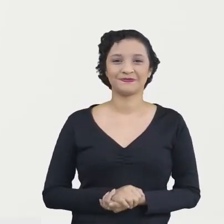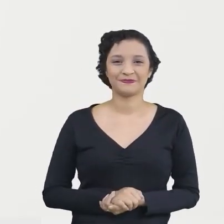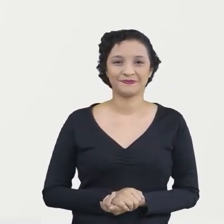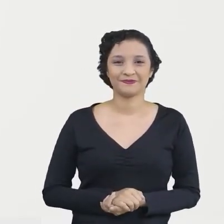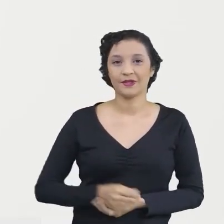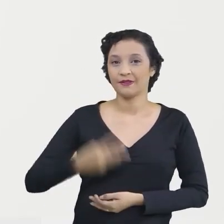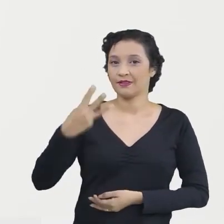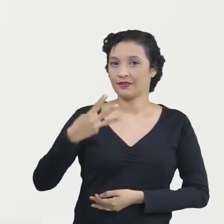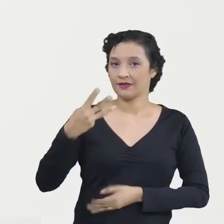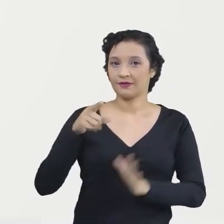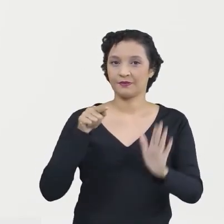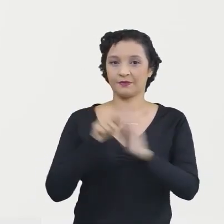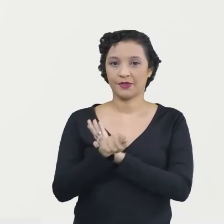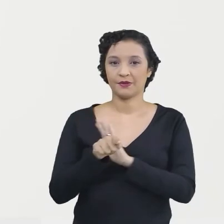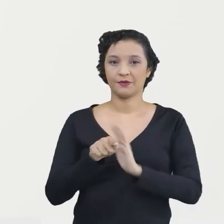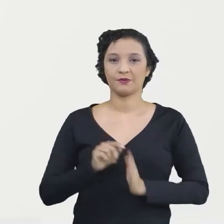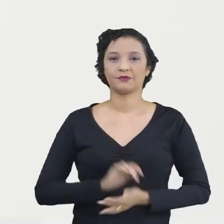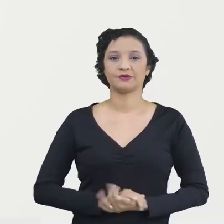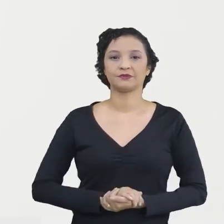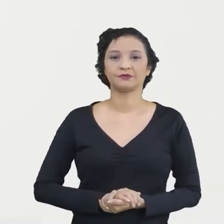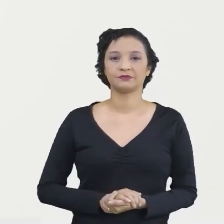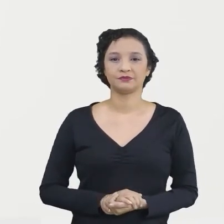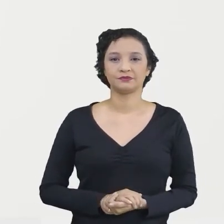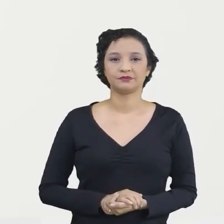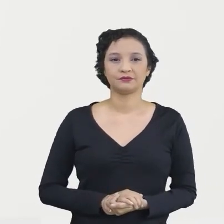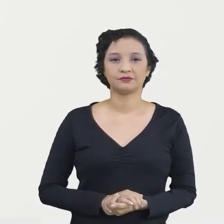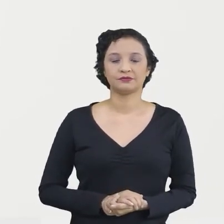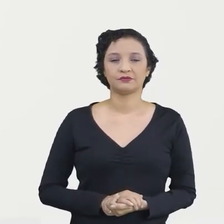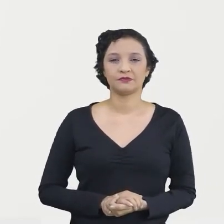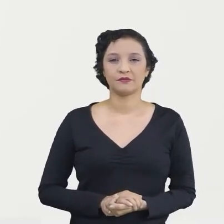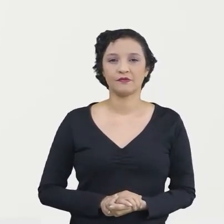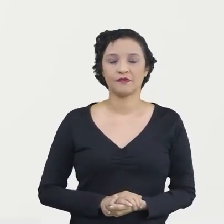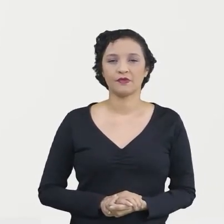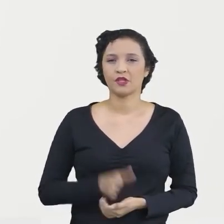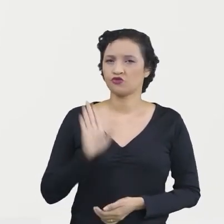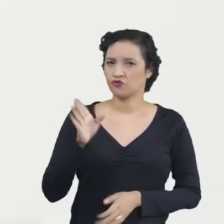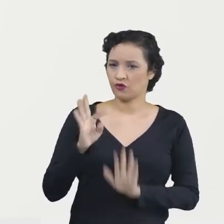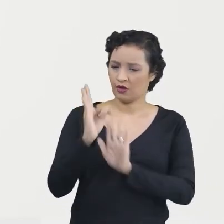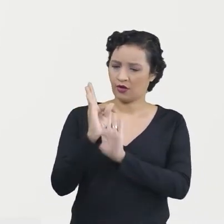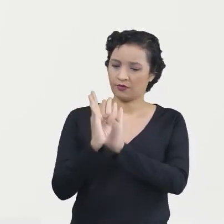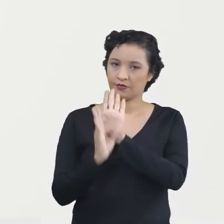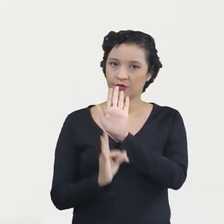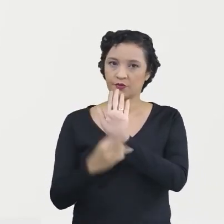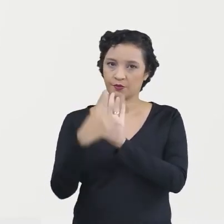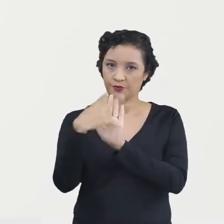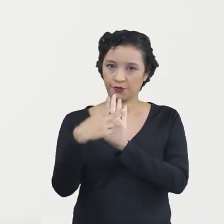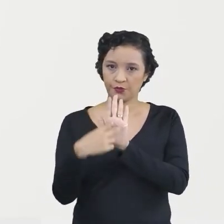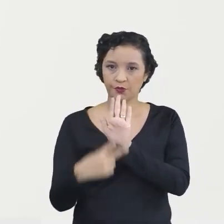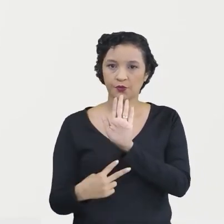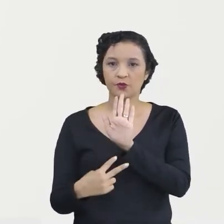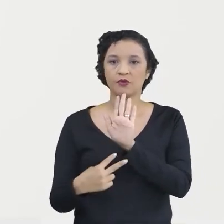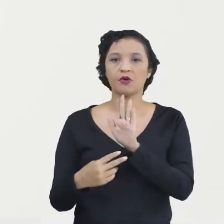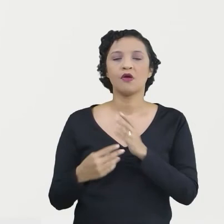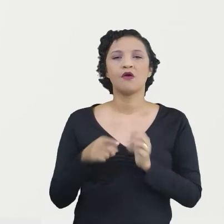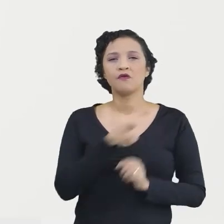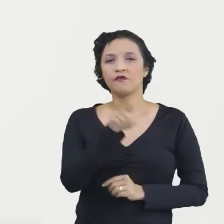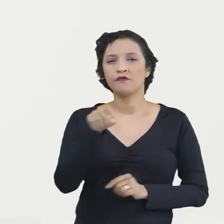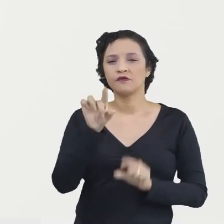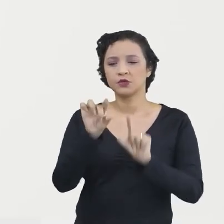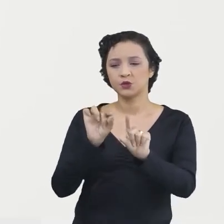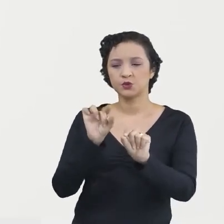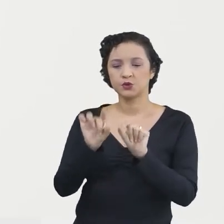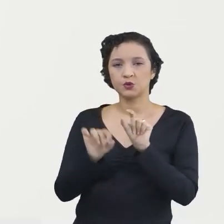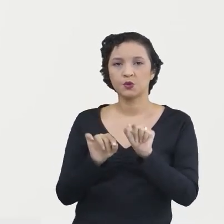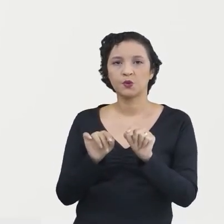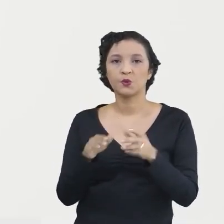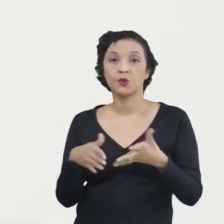Terceira questão. Vou ler só o enunciado. Com base na leitura da música, leia os versos abaixo e escolha a alternativa que